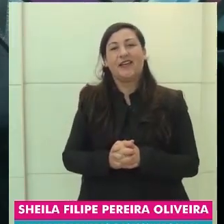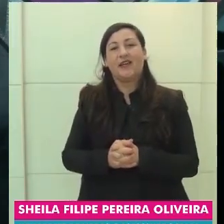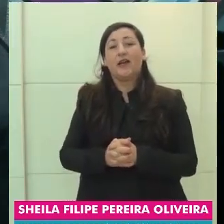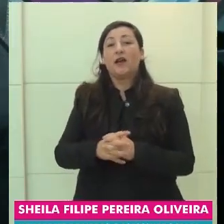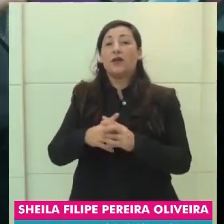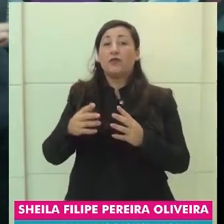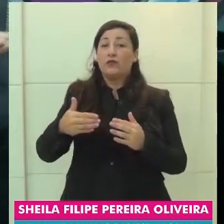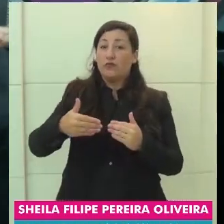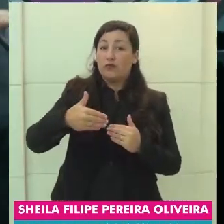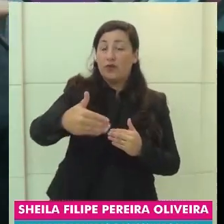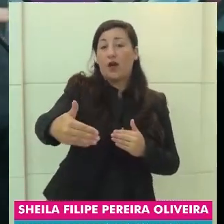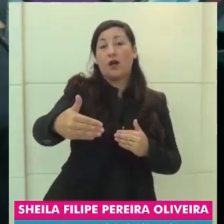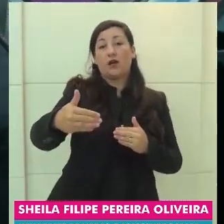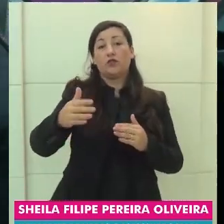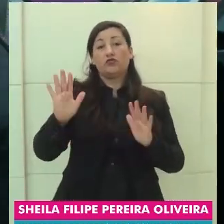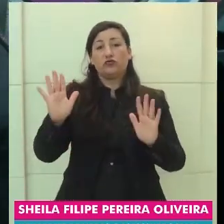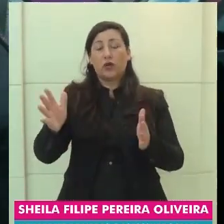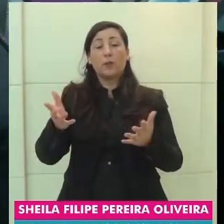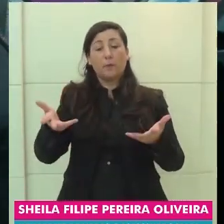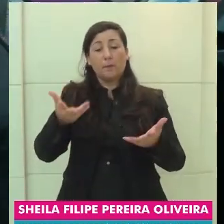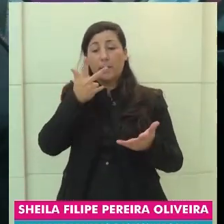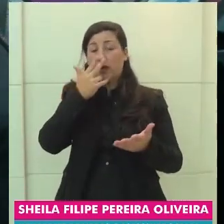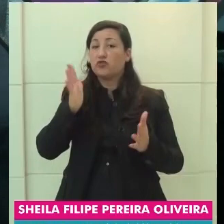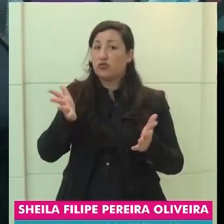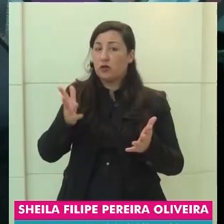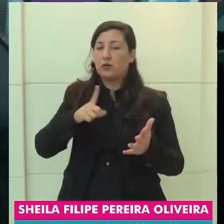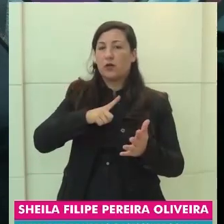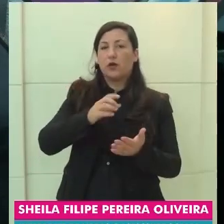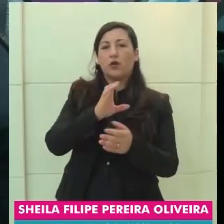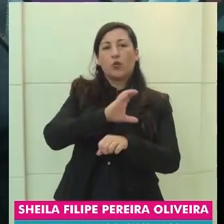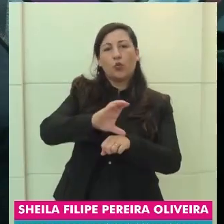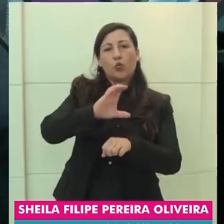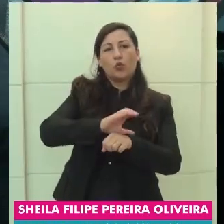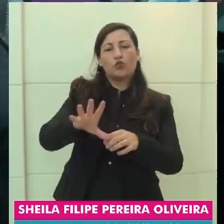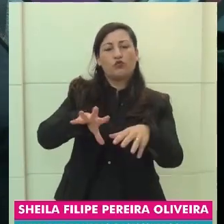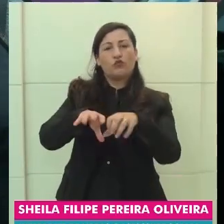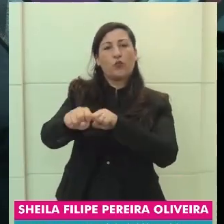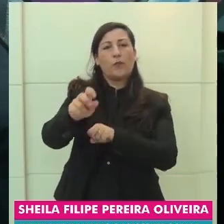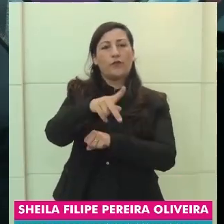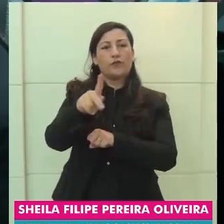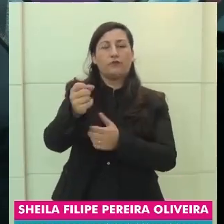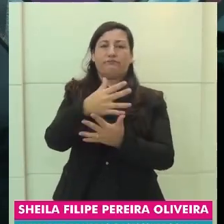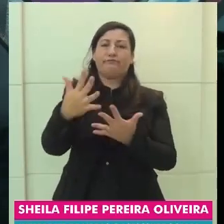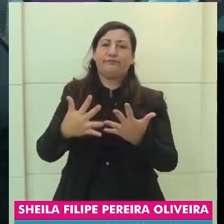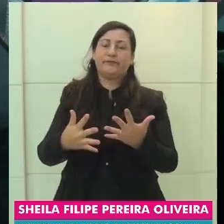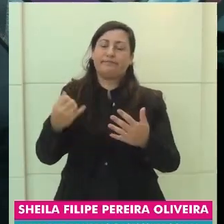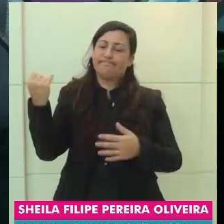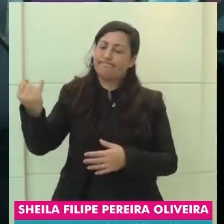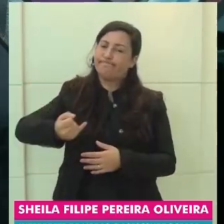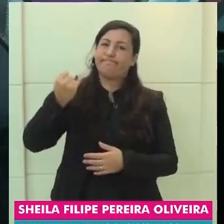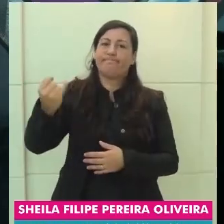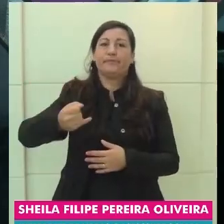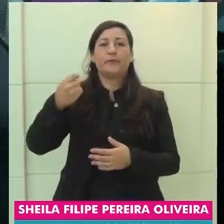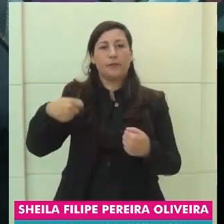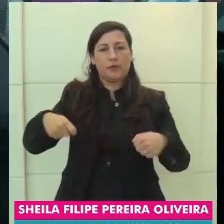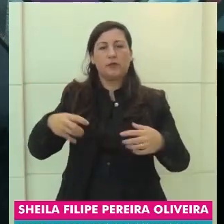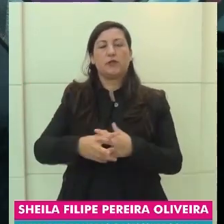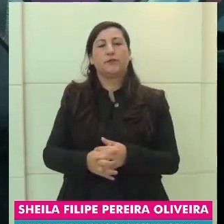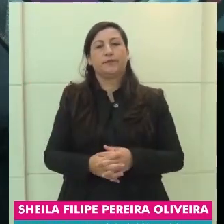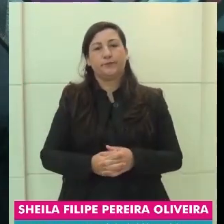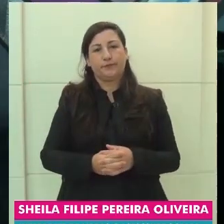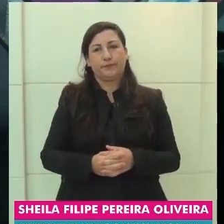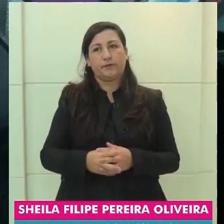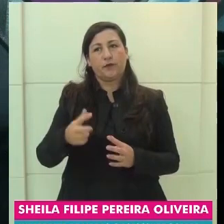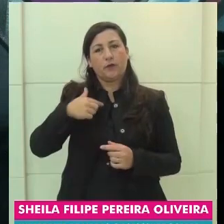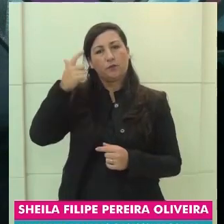vai ter essa demanda. Então, já existem cursos para formar professores em Libras, porque, penso eu,